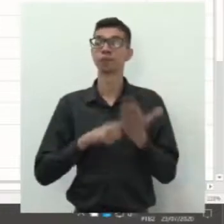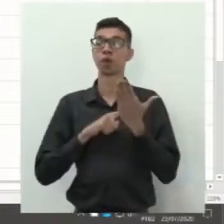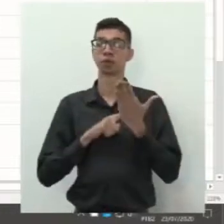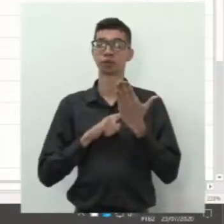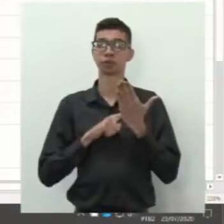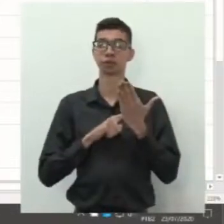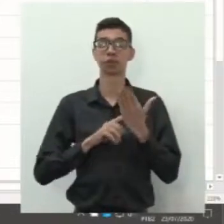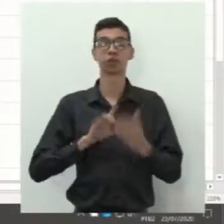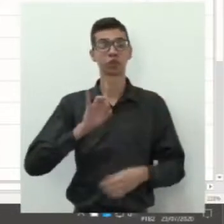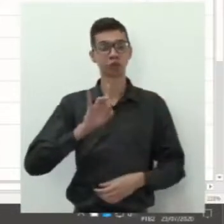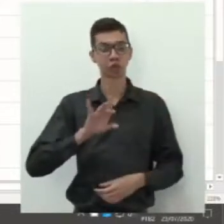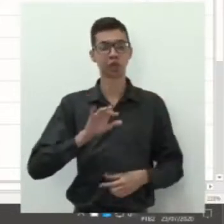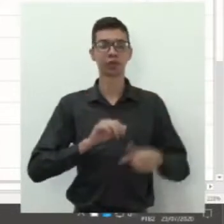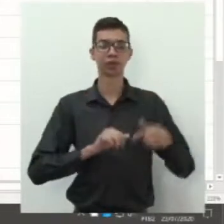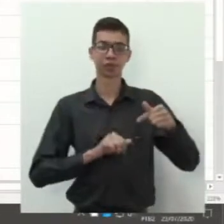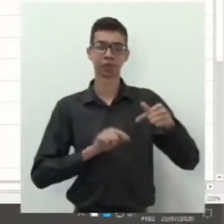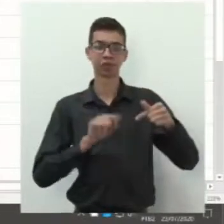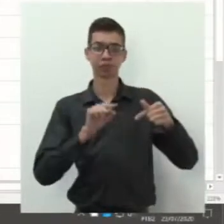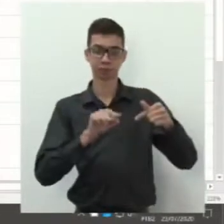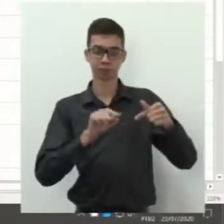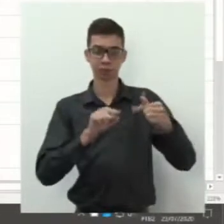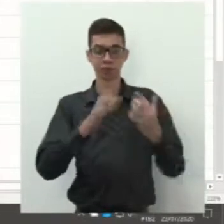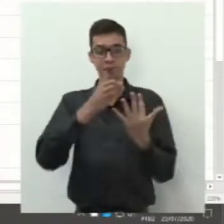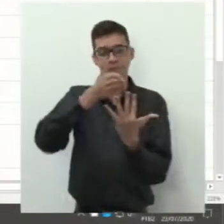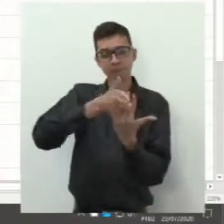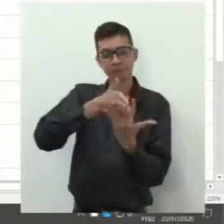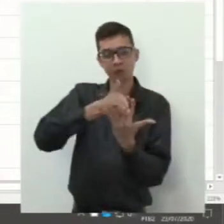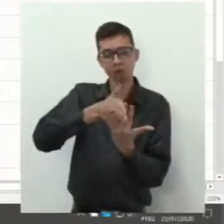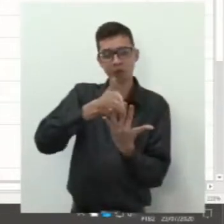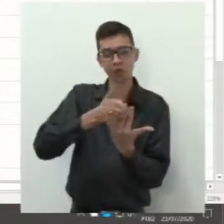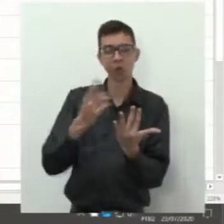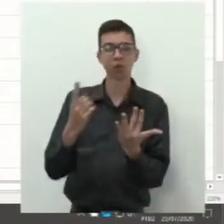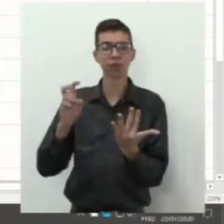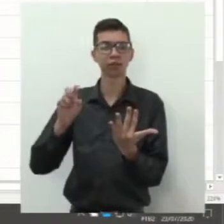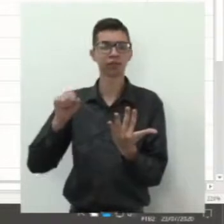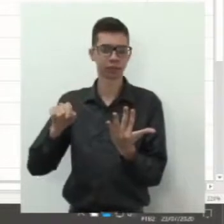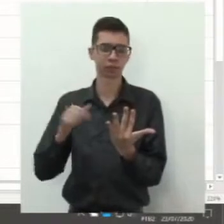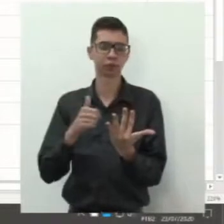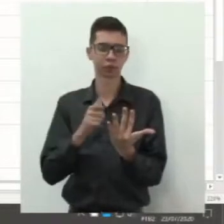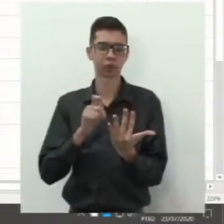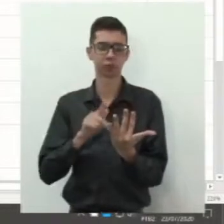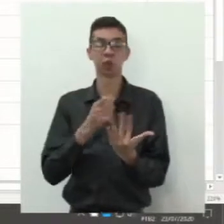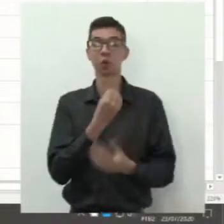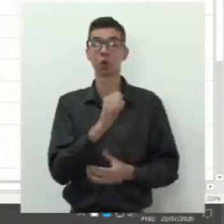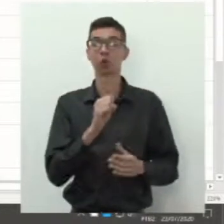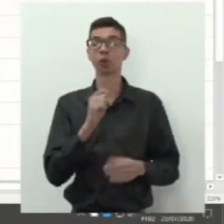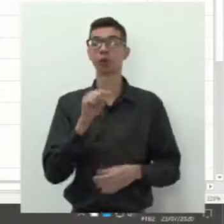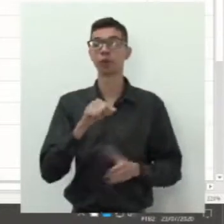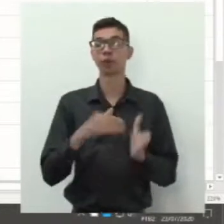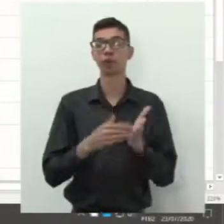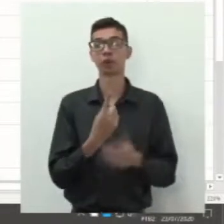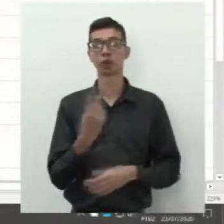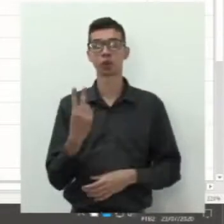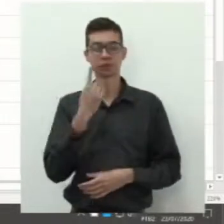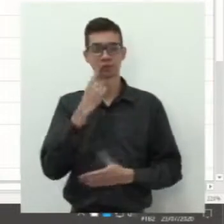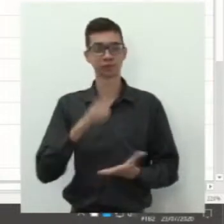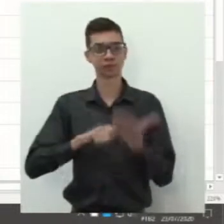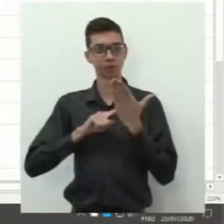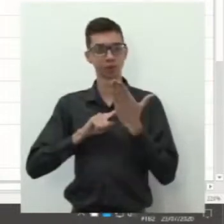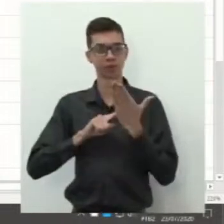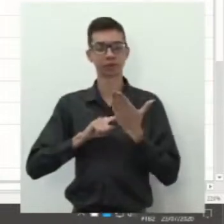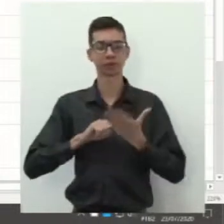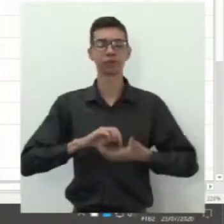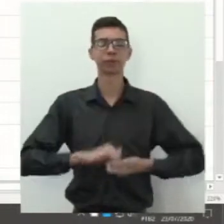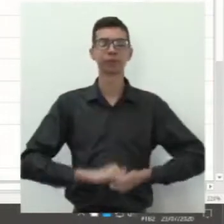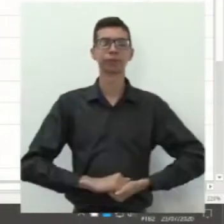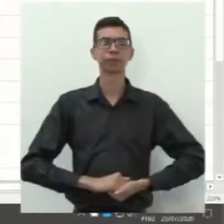entre 7.000 e 15.000. Olha, de 8.000 a 12.000. Tá? Posso fazer também o quê?